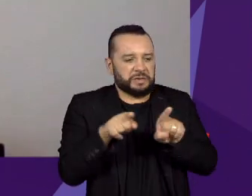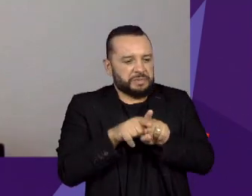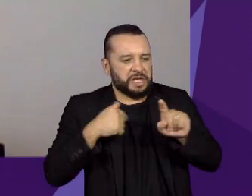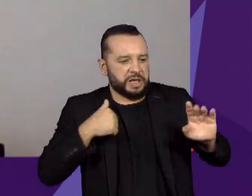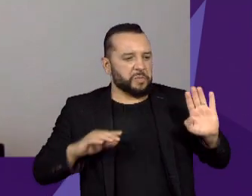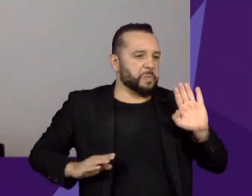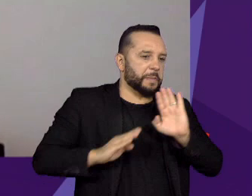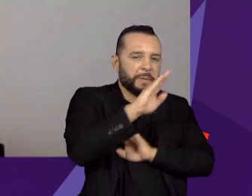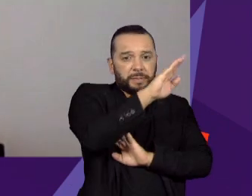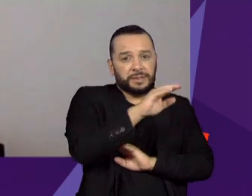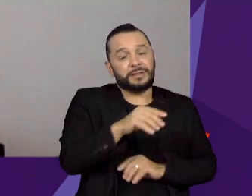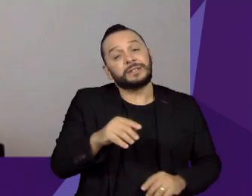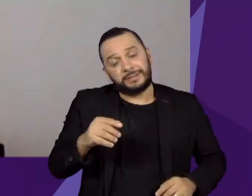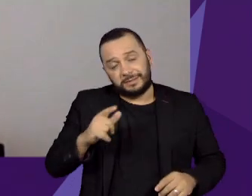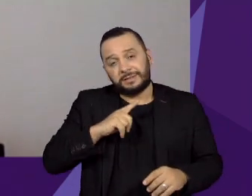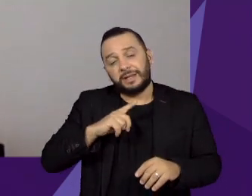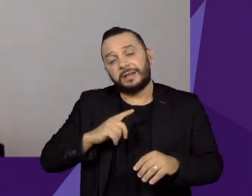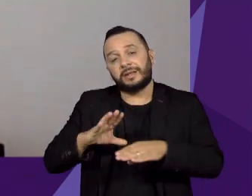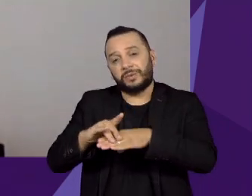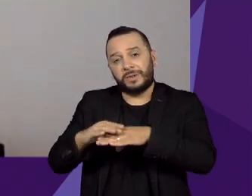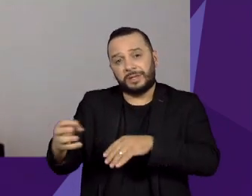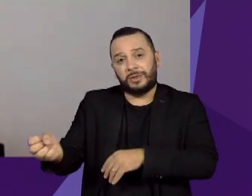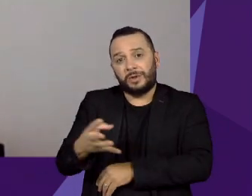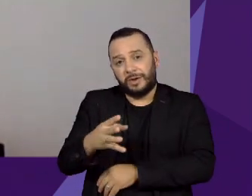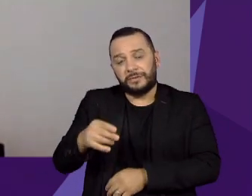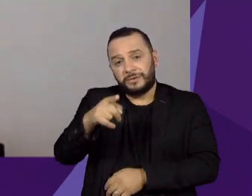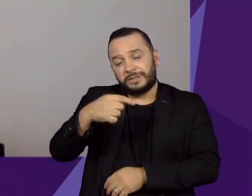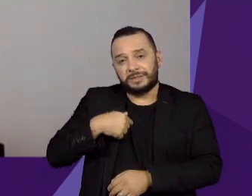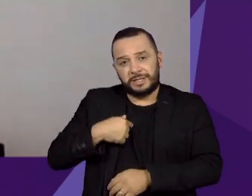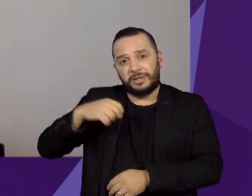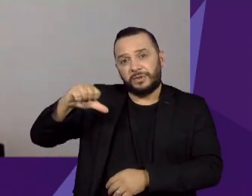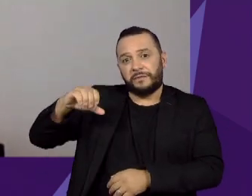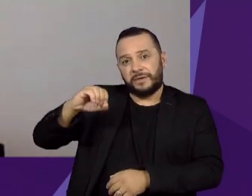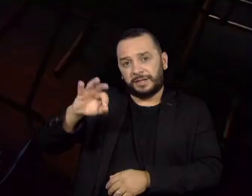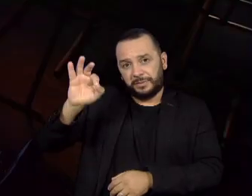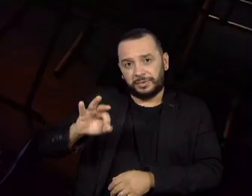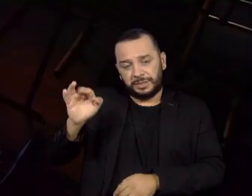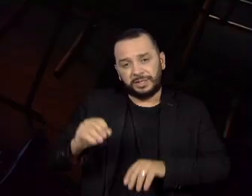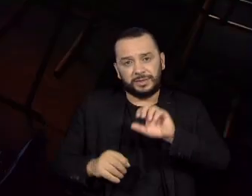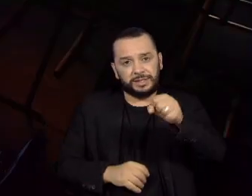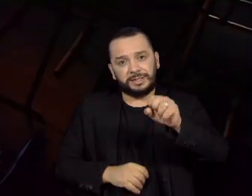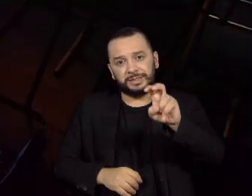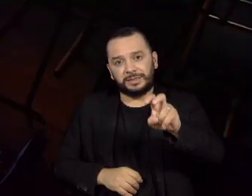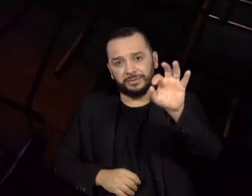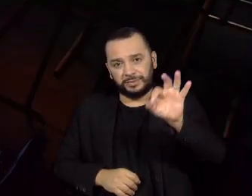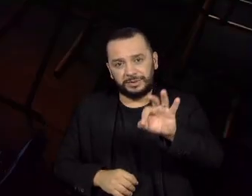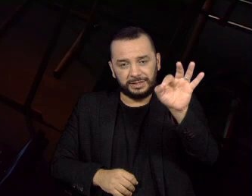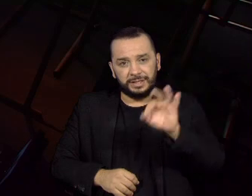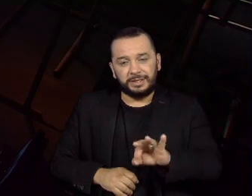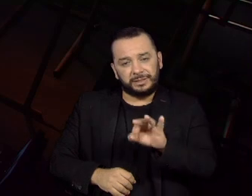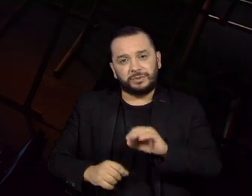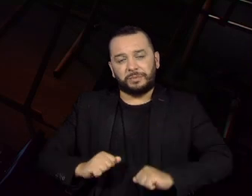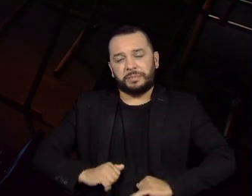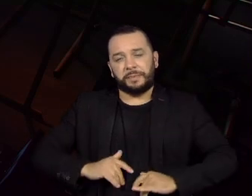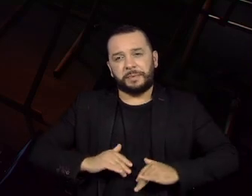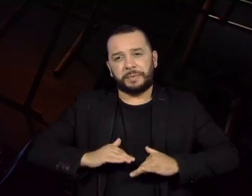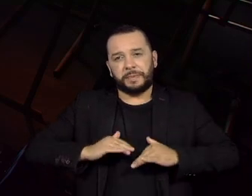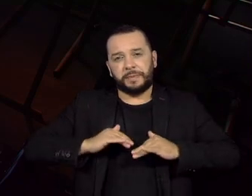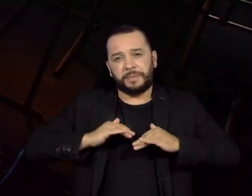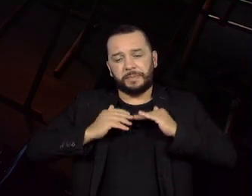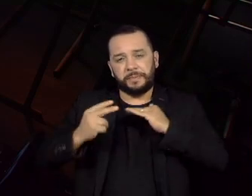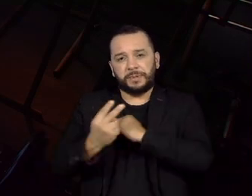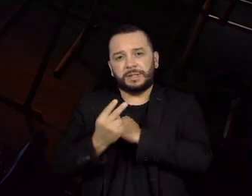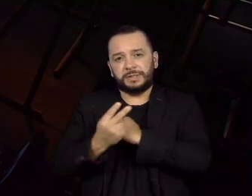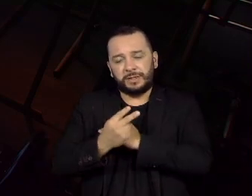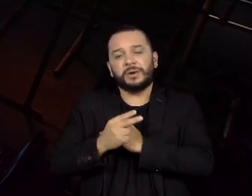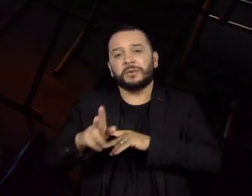atingir 90%, 85% de imunidade para uma doença que tem